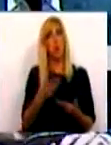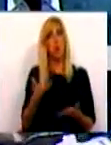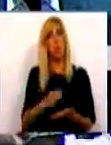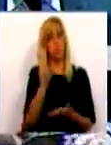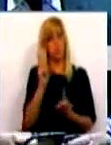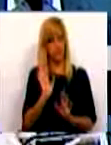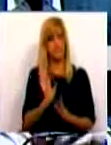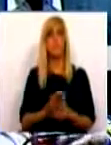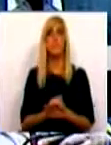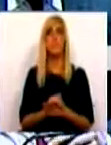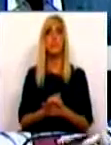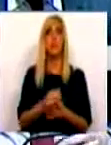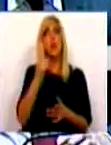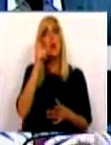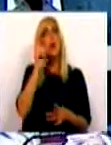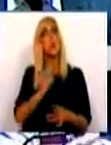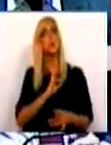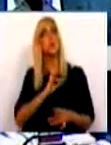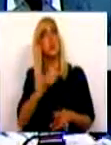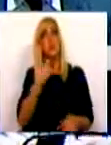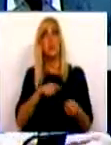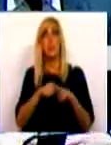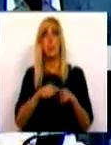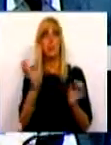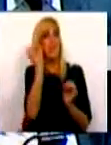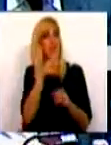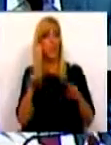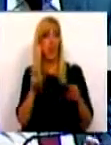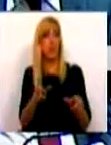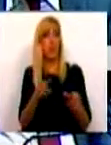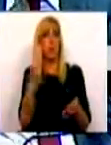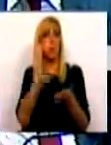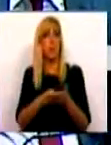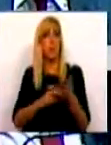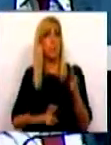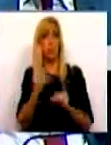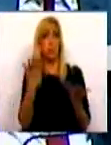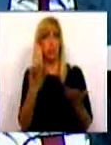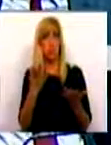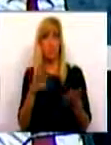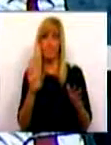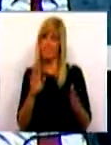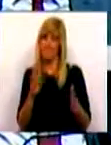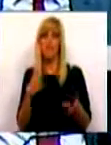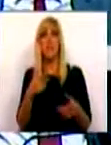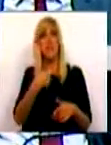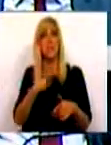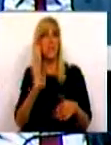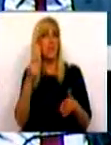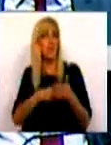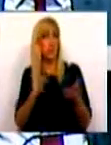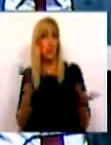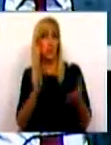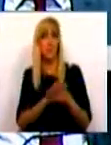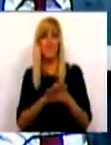recuperados. Senhora Deputada, ninguém controla o pagamento de juros e a taxa de juros que enfrenta. Ninguém